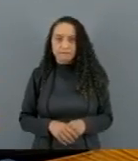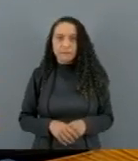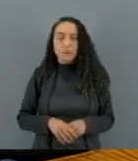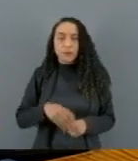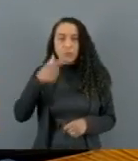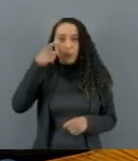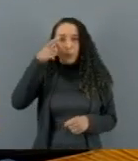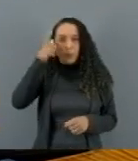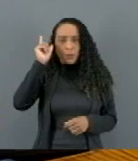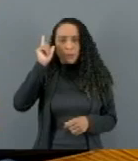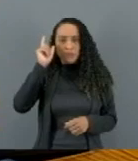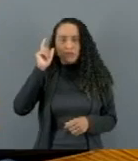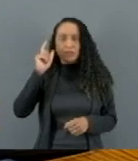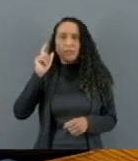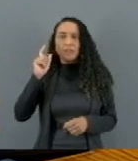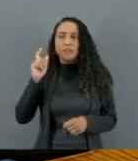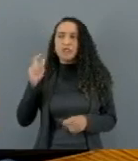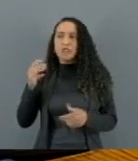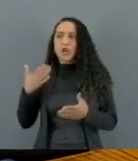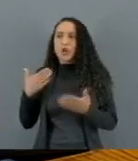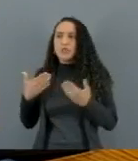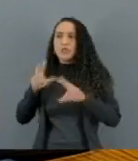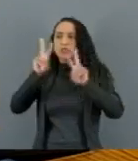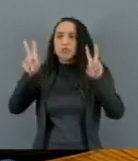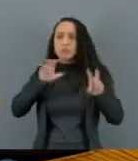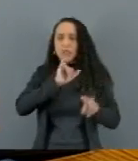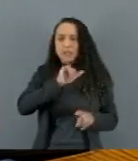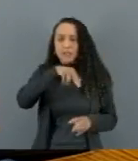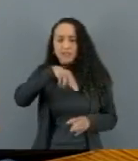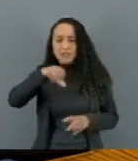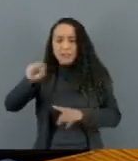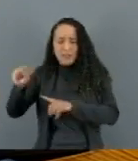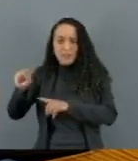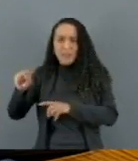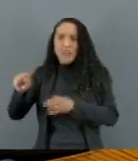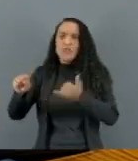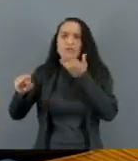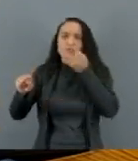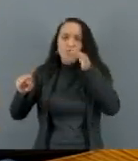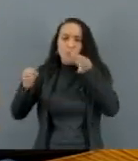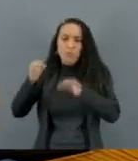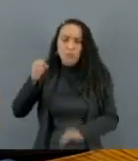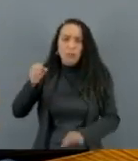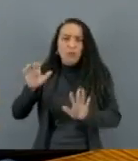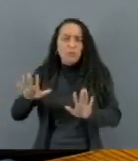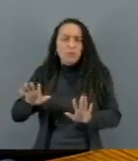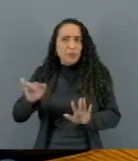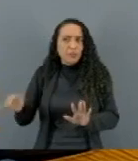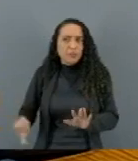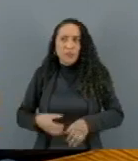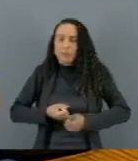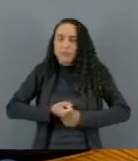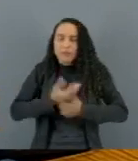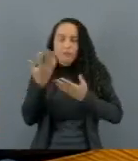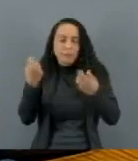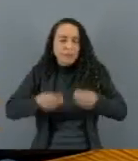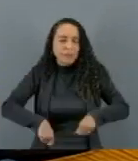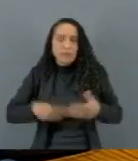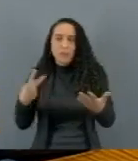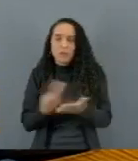Ontem nós discutimos a questão do INSS, desculpe me alongar, mas é porque eu estou qualquer oportunidade para desabafar o que está acontecendo com o